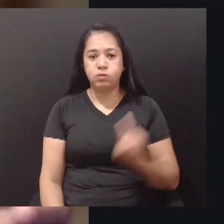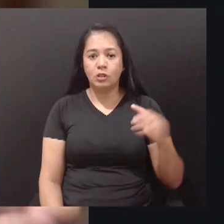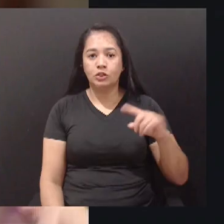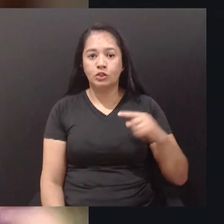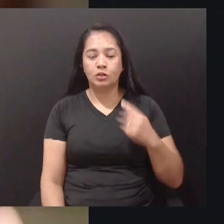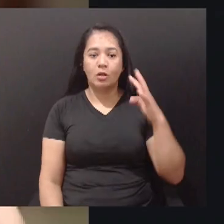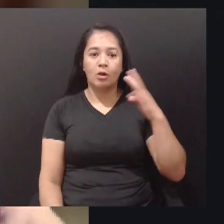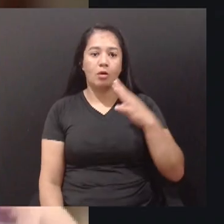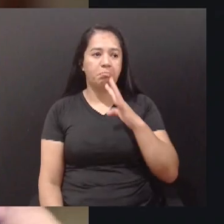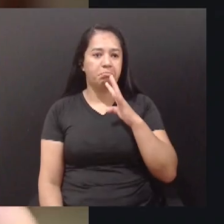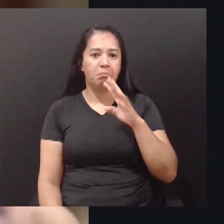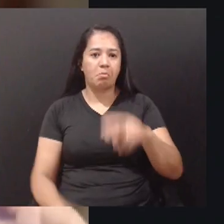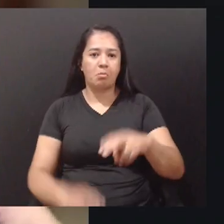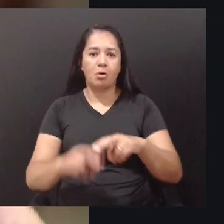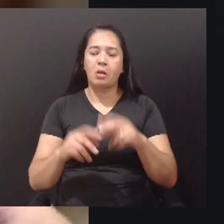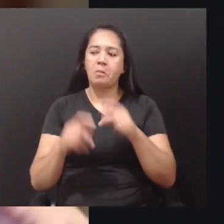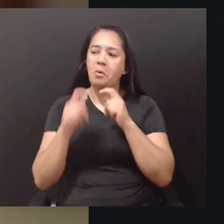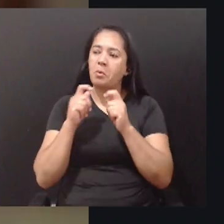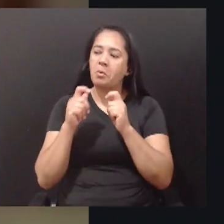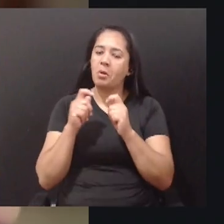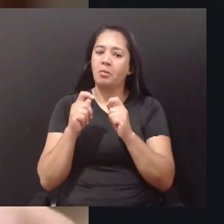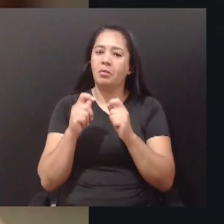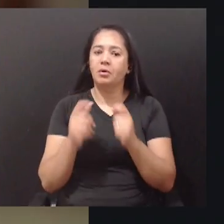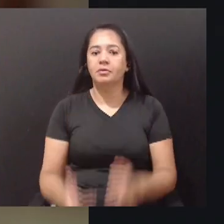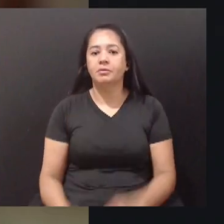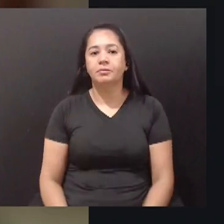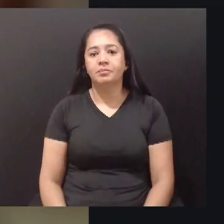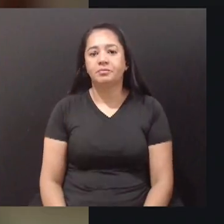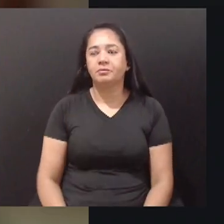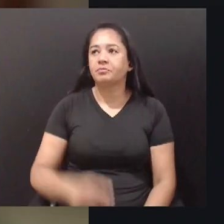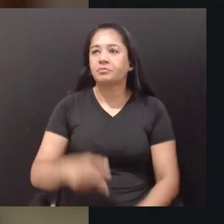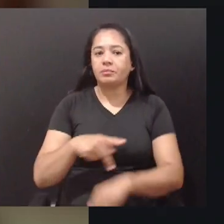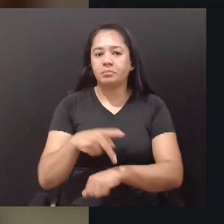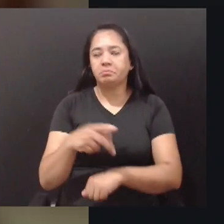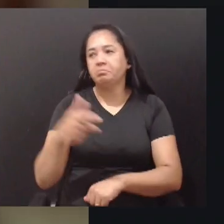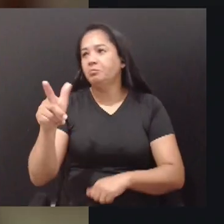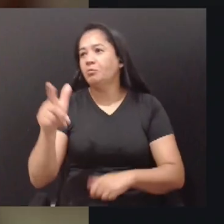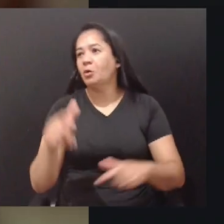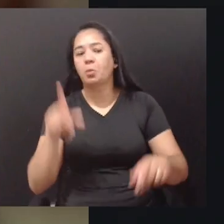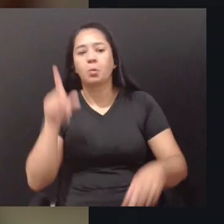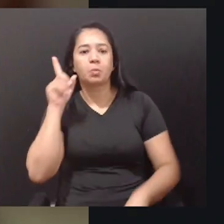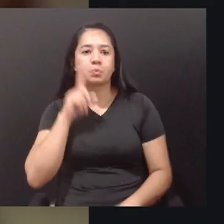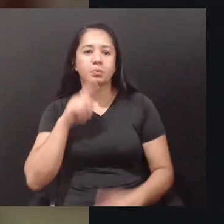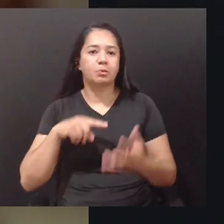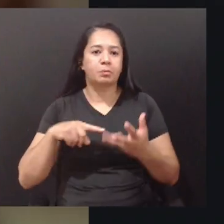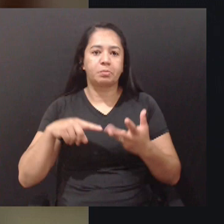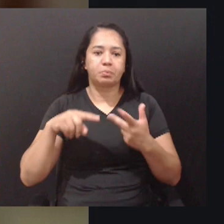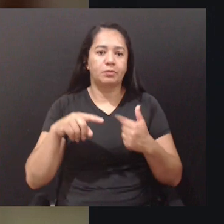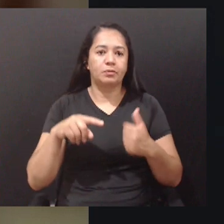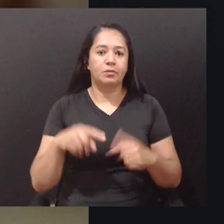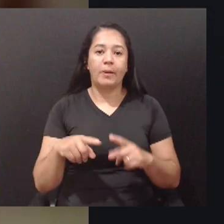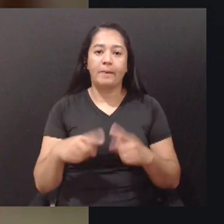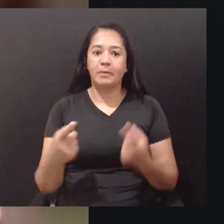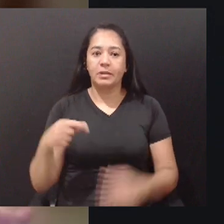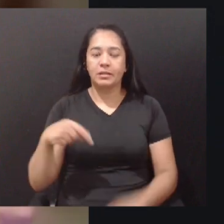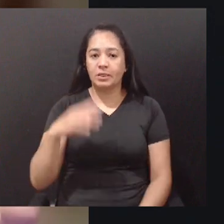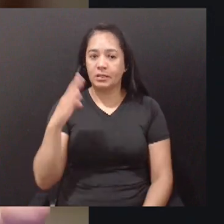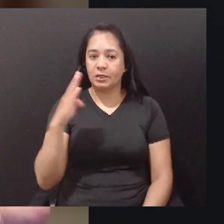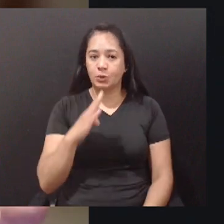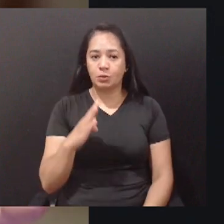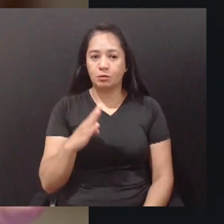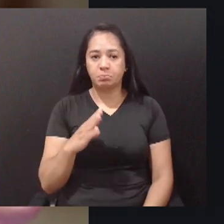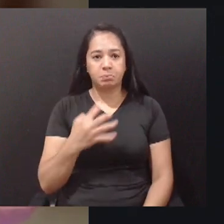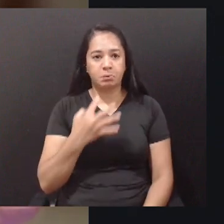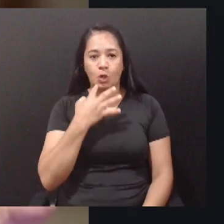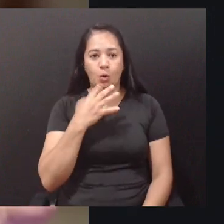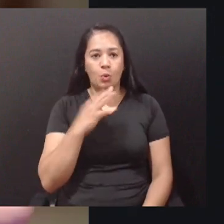imprensa, eles afetavam aí o Caribe, o norte do Caribe, Estados Unidos, etc. Mas nos